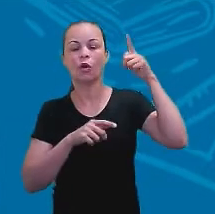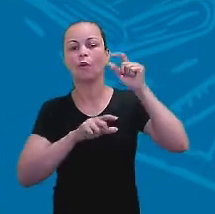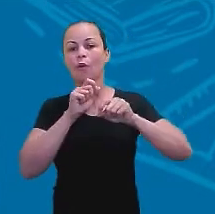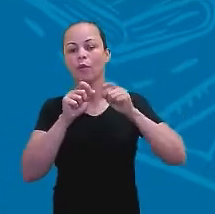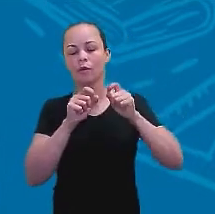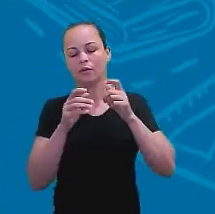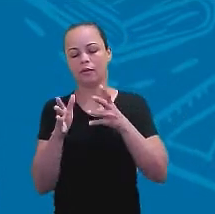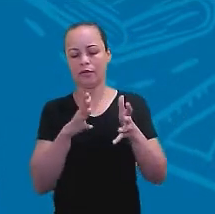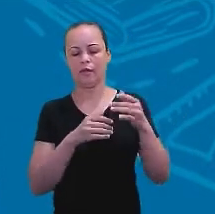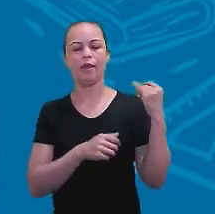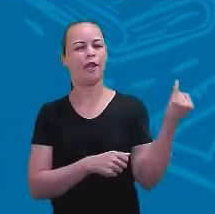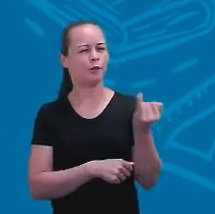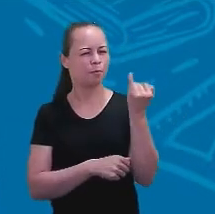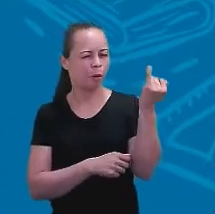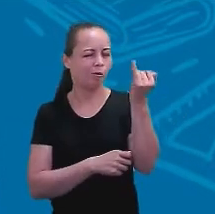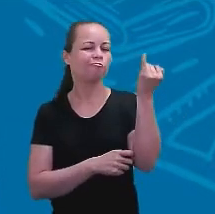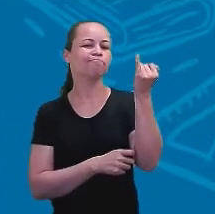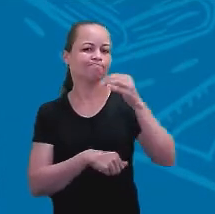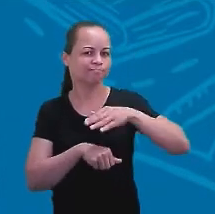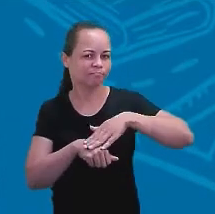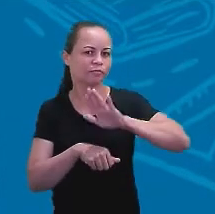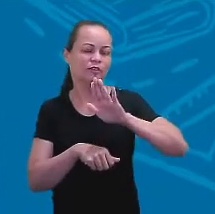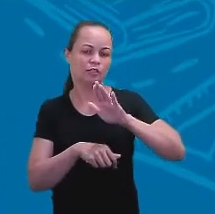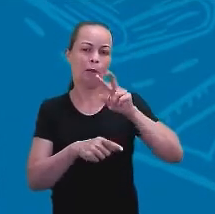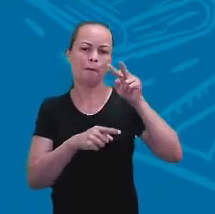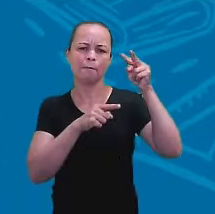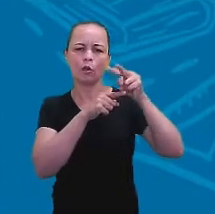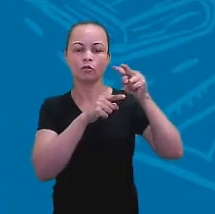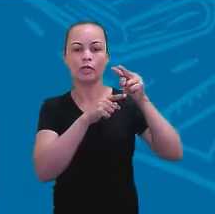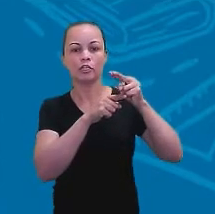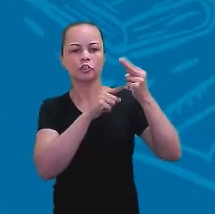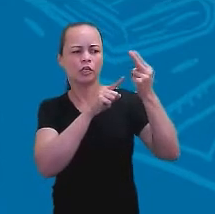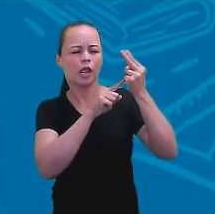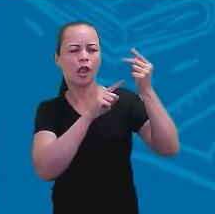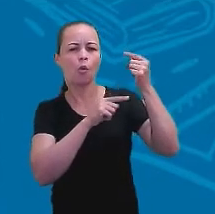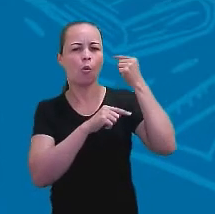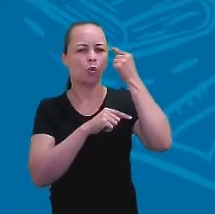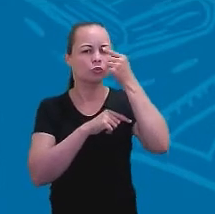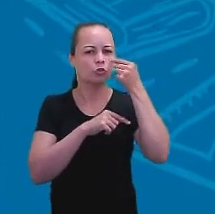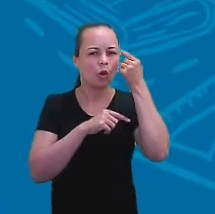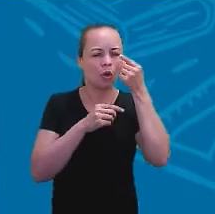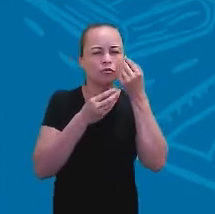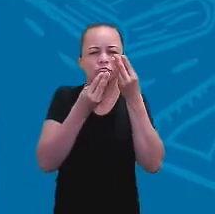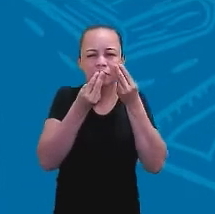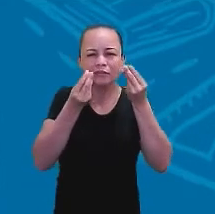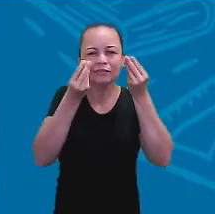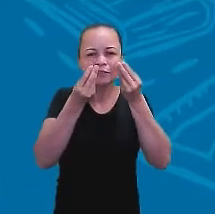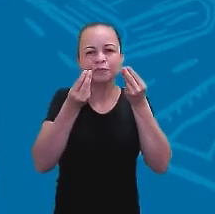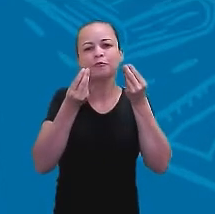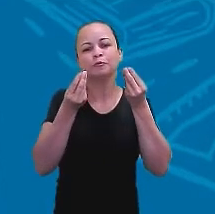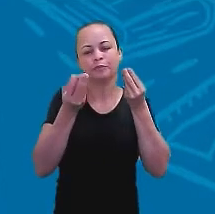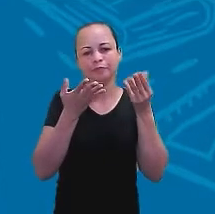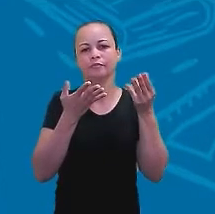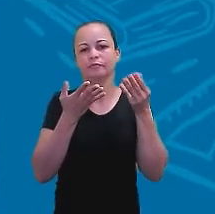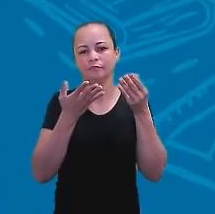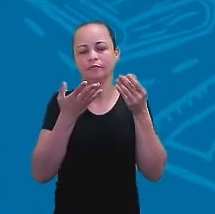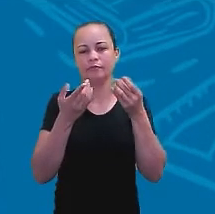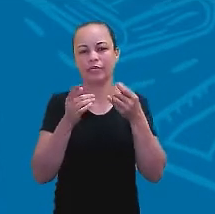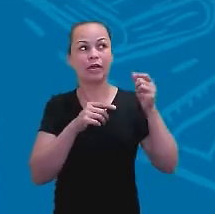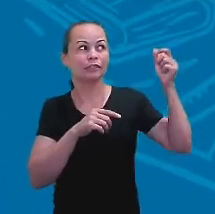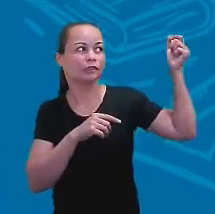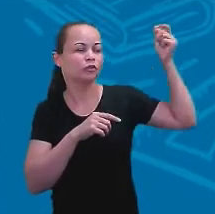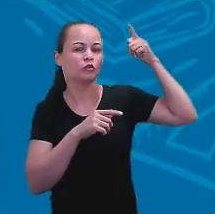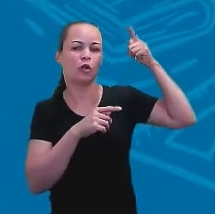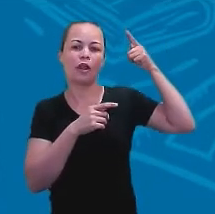ele é importante, né, para proteger, tá certo, órgãos que são sensíveis, tá certo, à radiação solar,